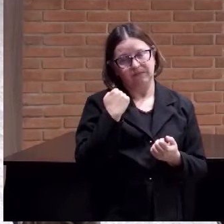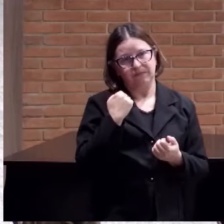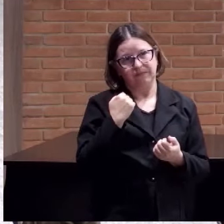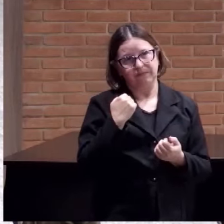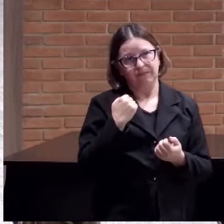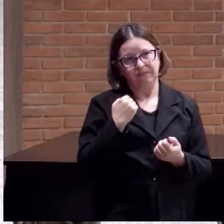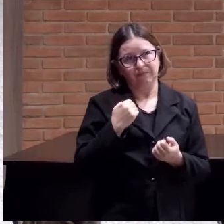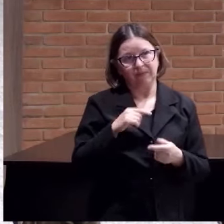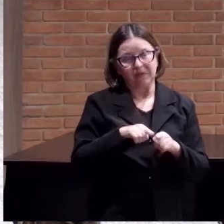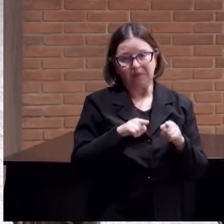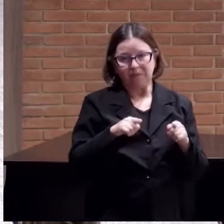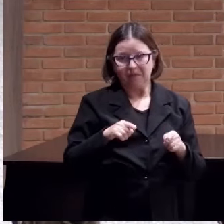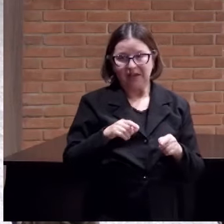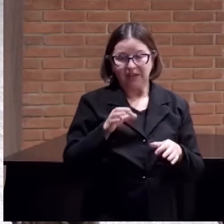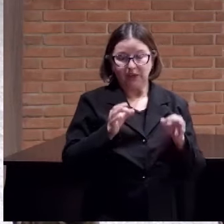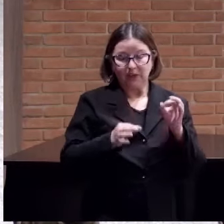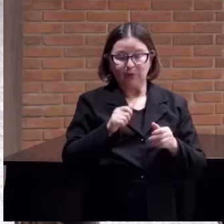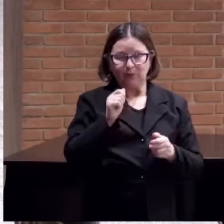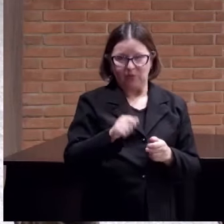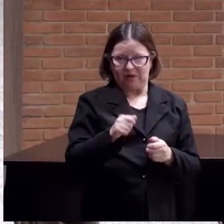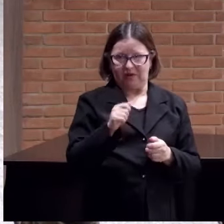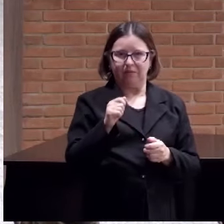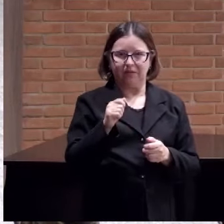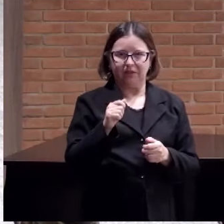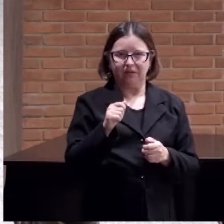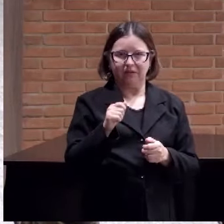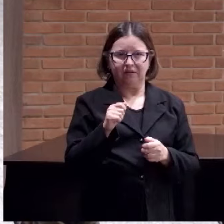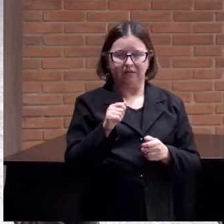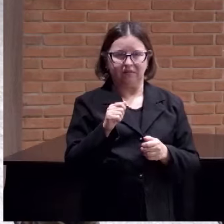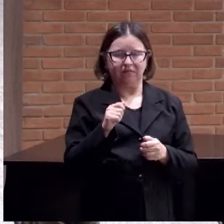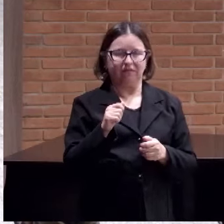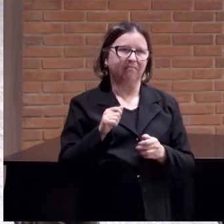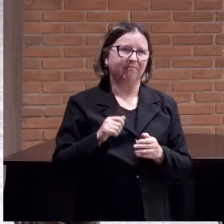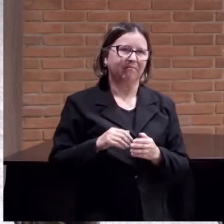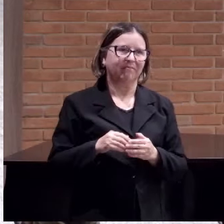Mas aquele julgamento tinha a ver comigo.